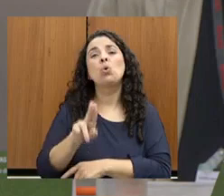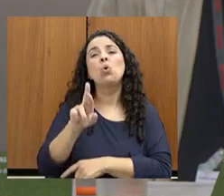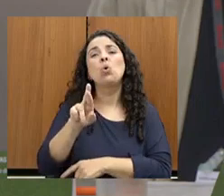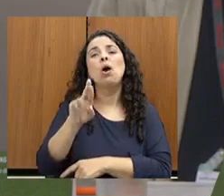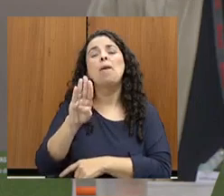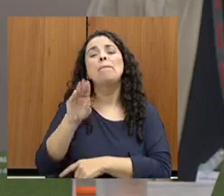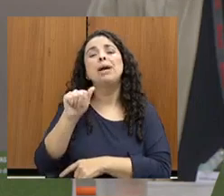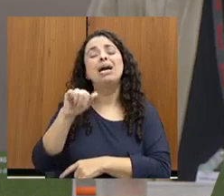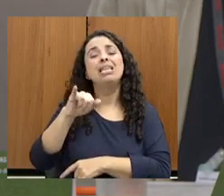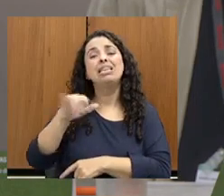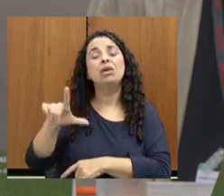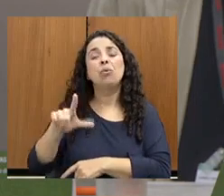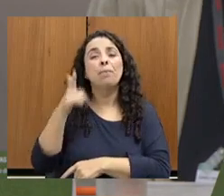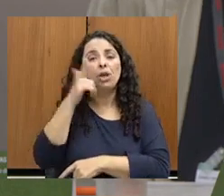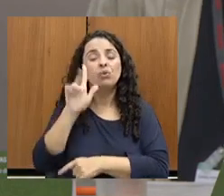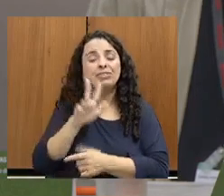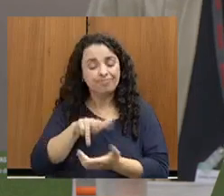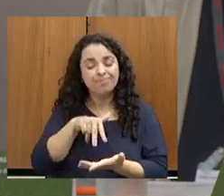senão, eu não estaria aqui de pé.